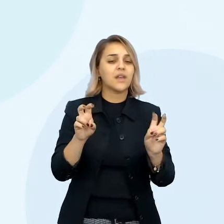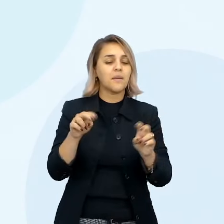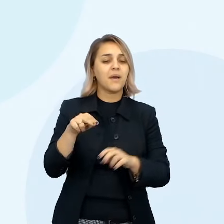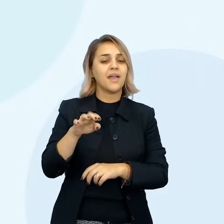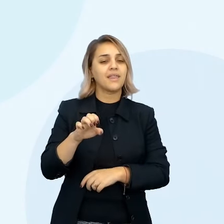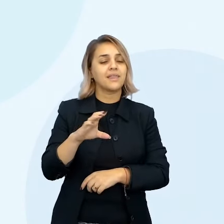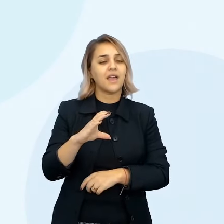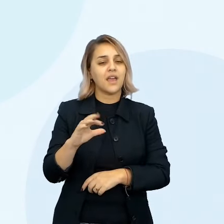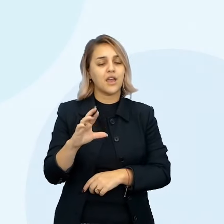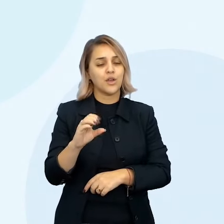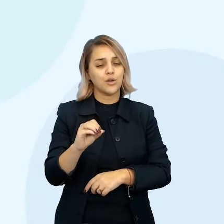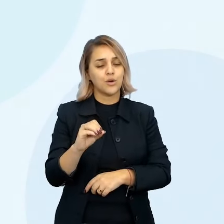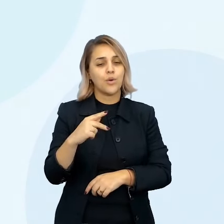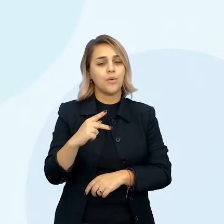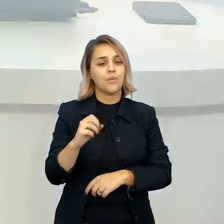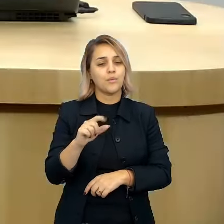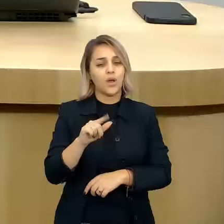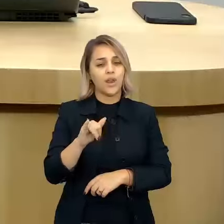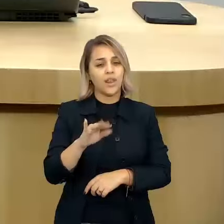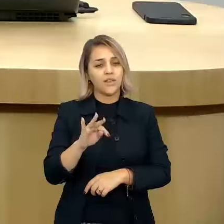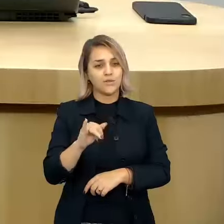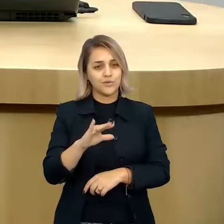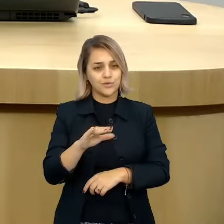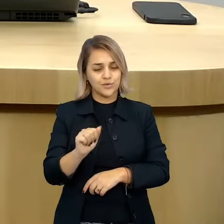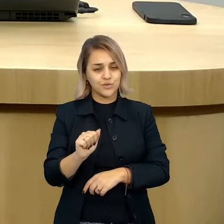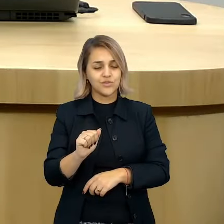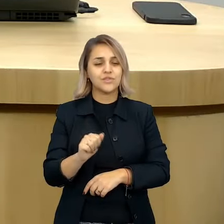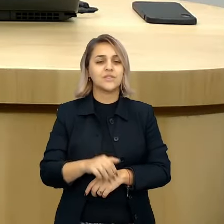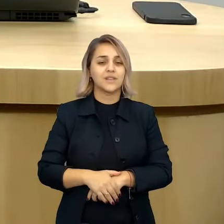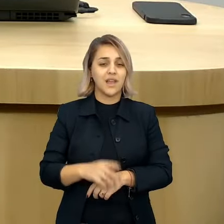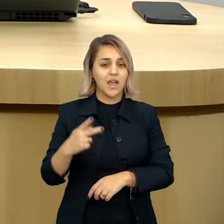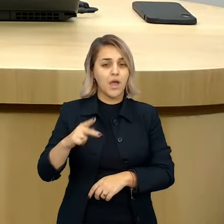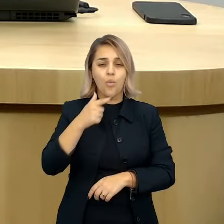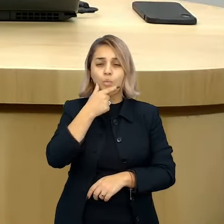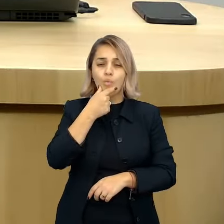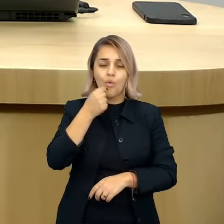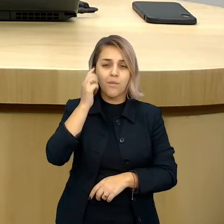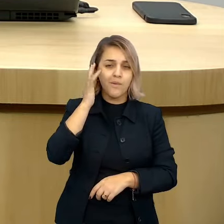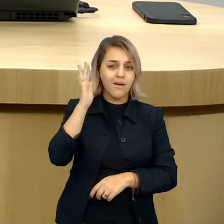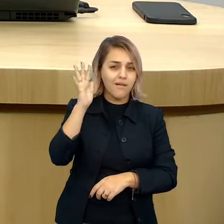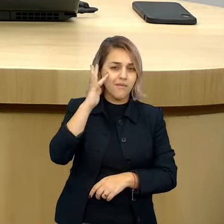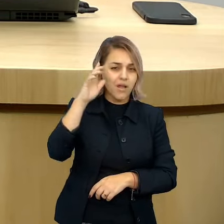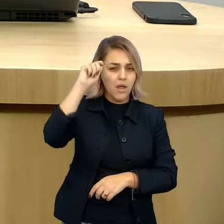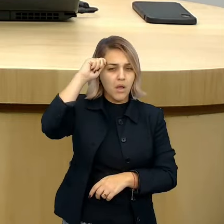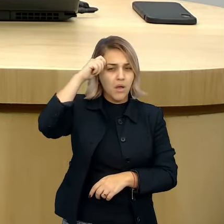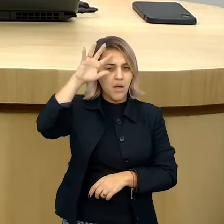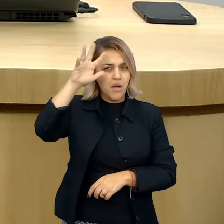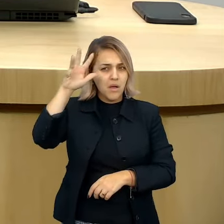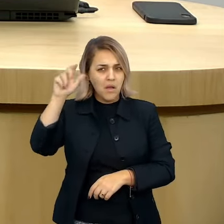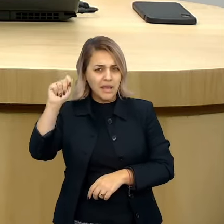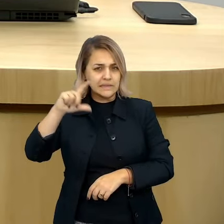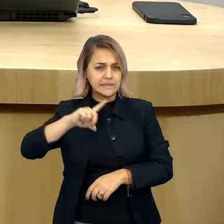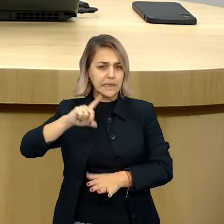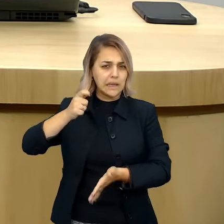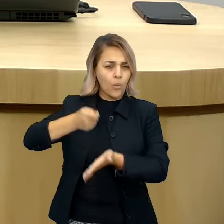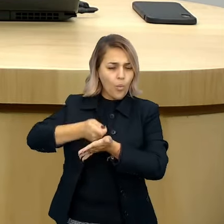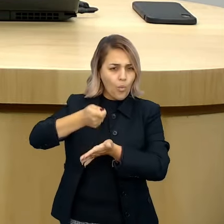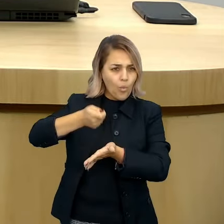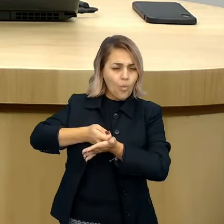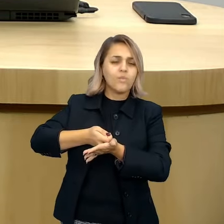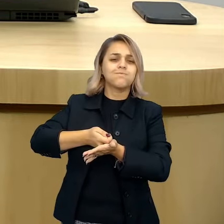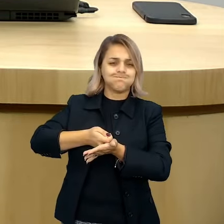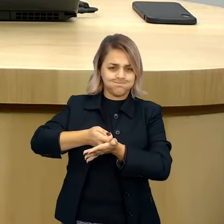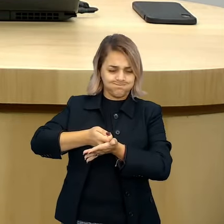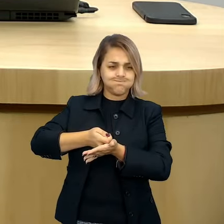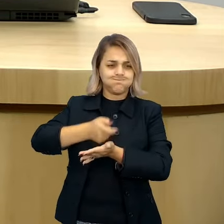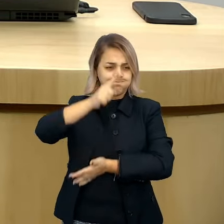Mbembe, certo? Que ele é um filósofo africano que trata aí bastante dessa ideia, principalmente daqueles regimes totalitários, né, em que a